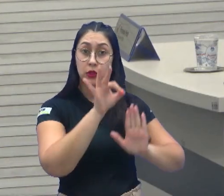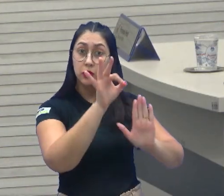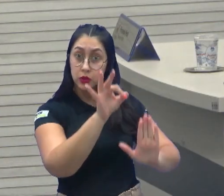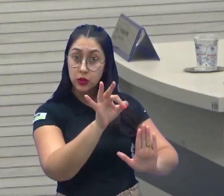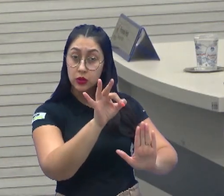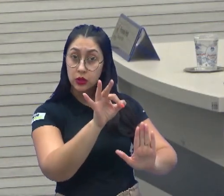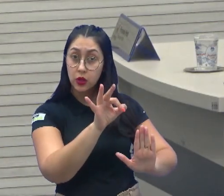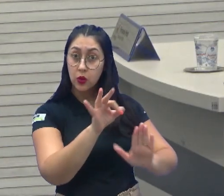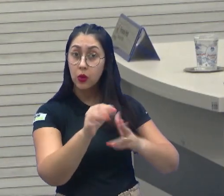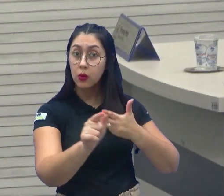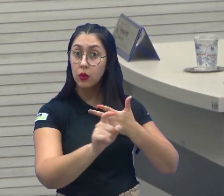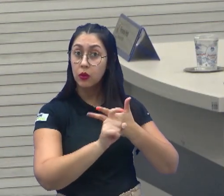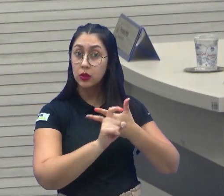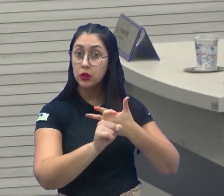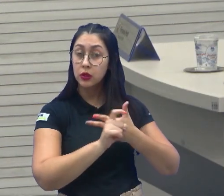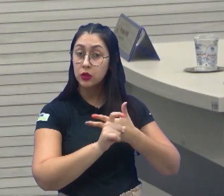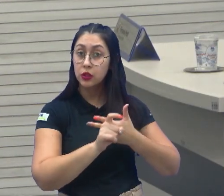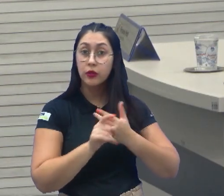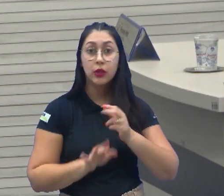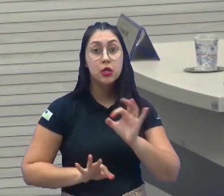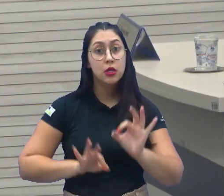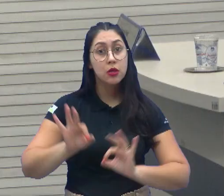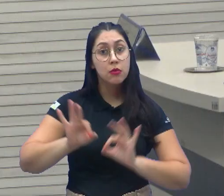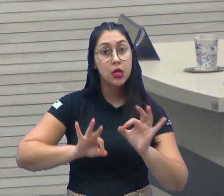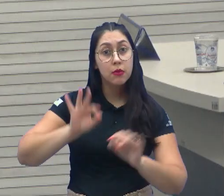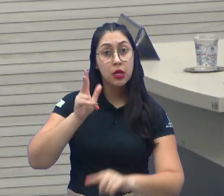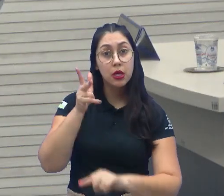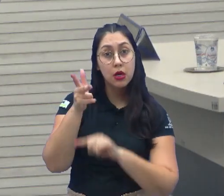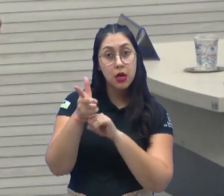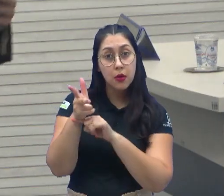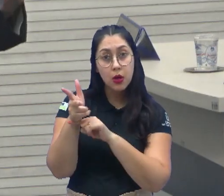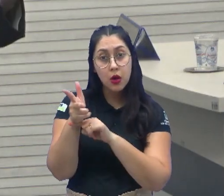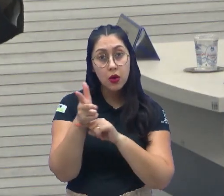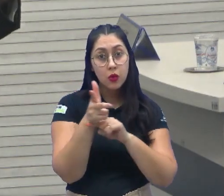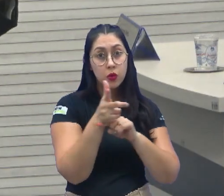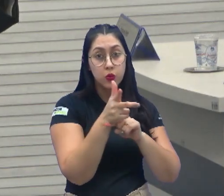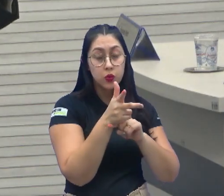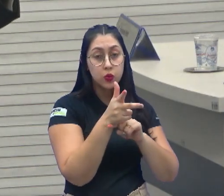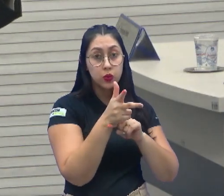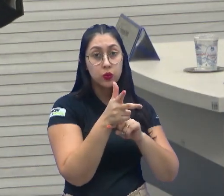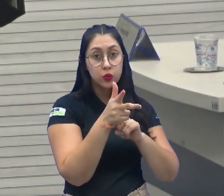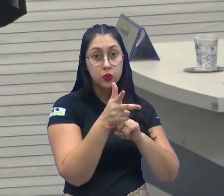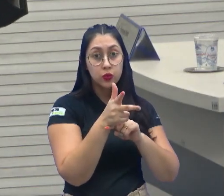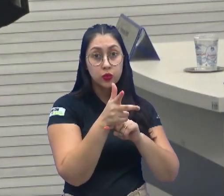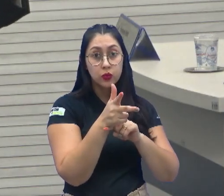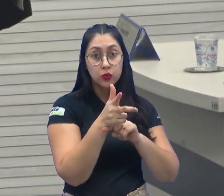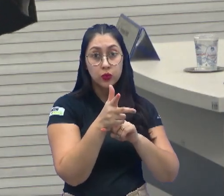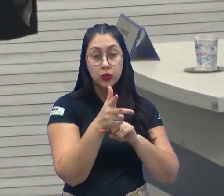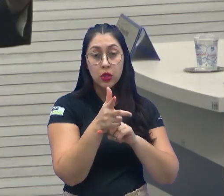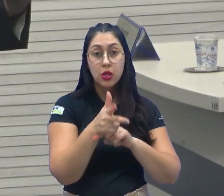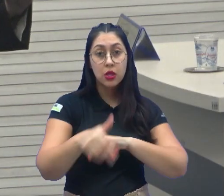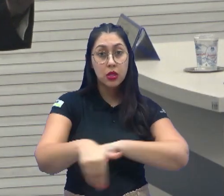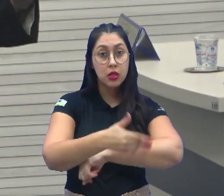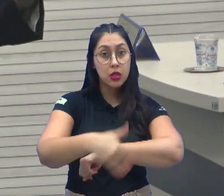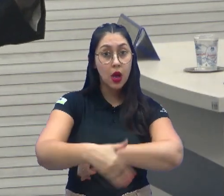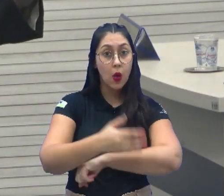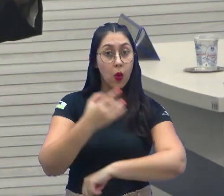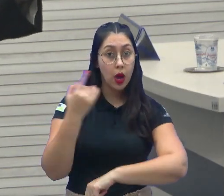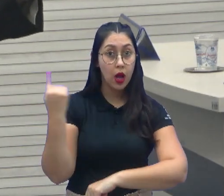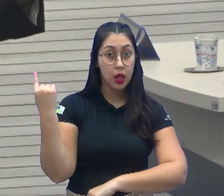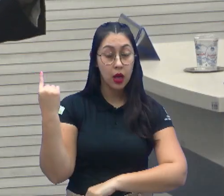que implante, coloque câmeras de monitoramento exatamente no cruzamento dessa rua Pascoal